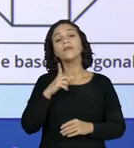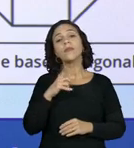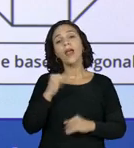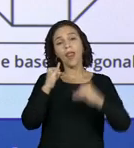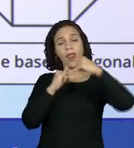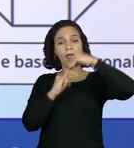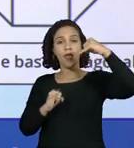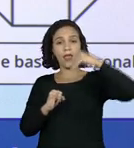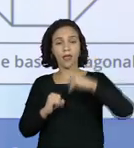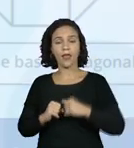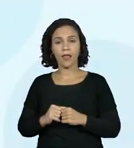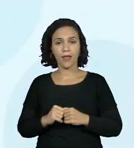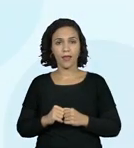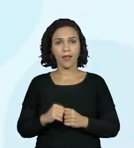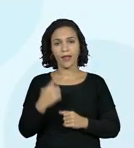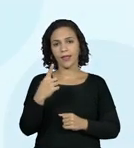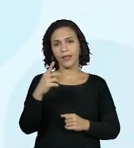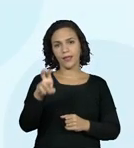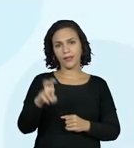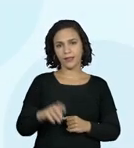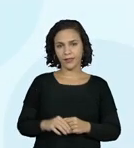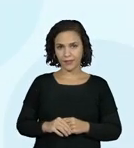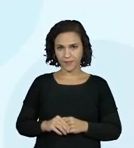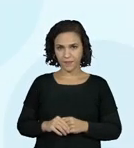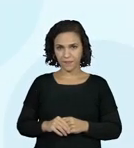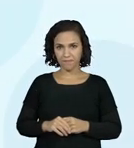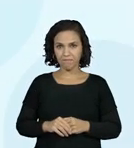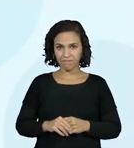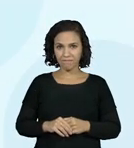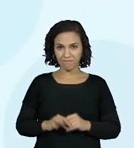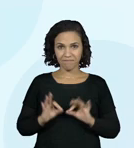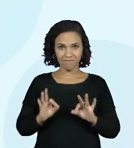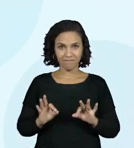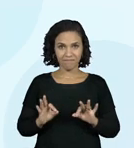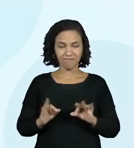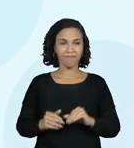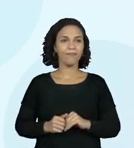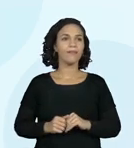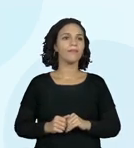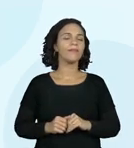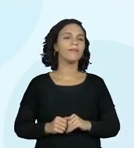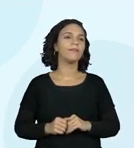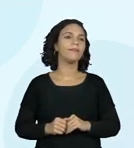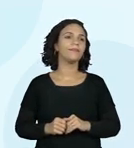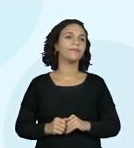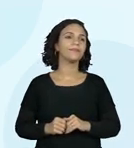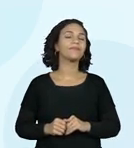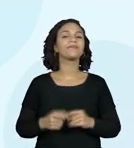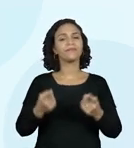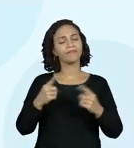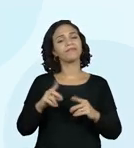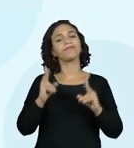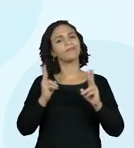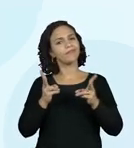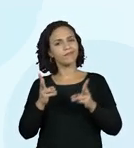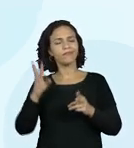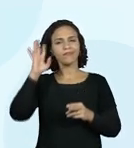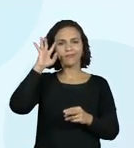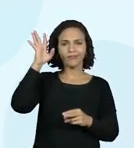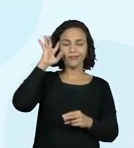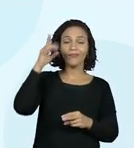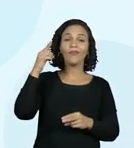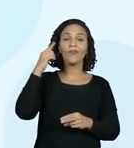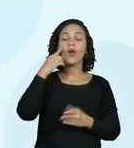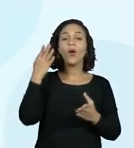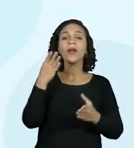ser 15. Tá bem? Bom, seguindo a mesma lógica, o prisma de